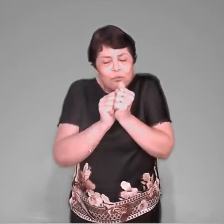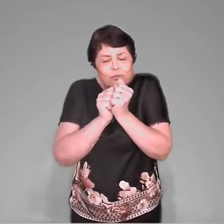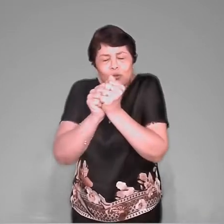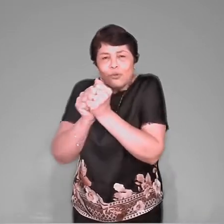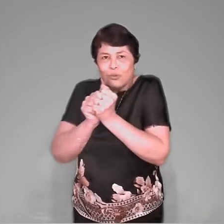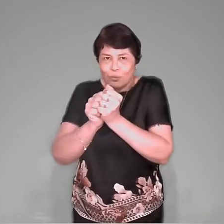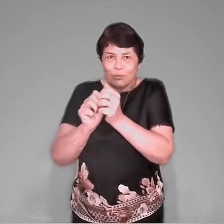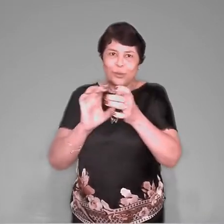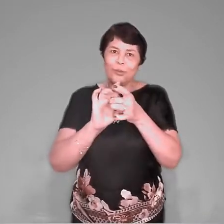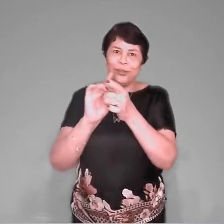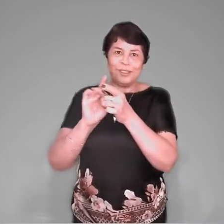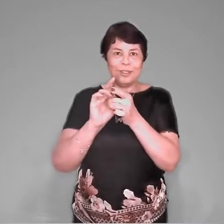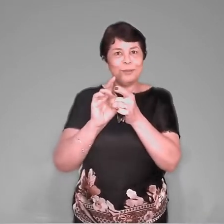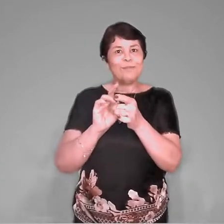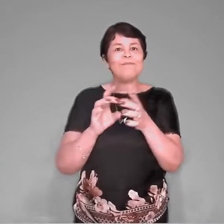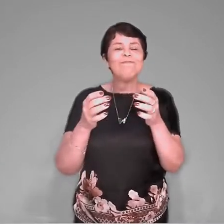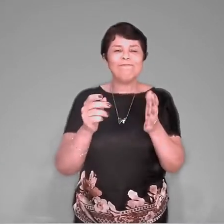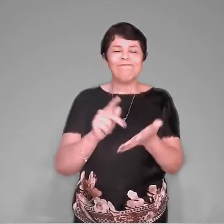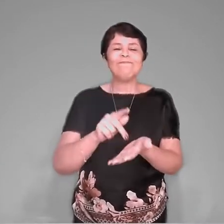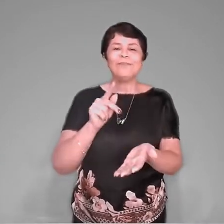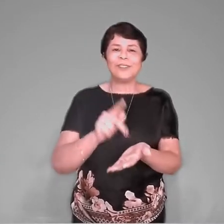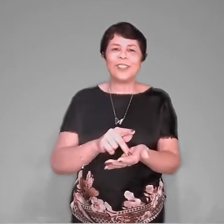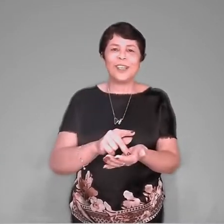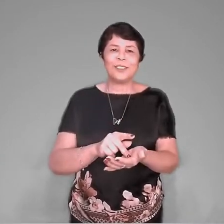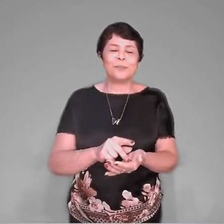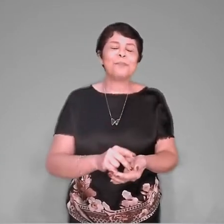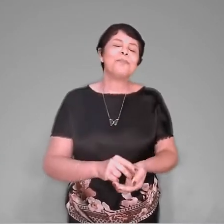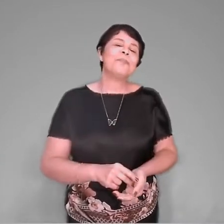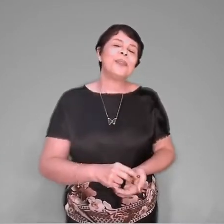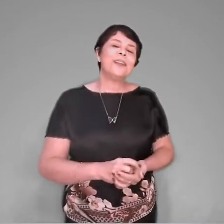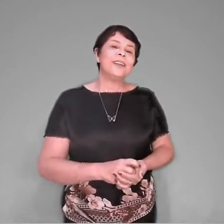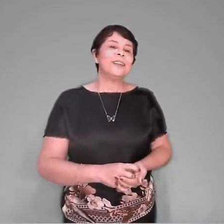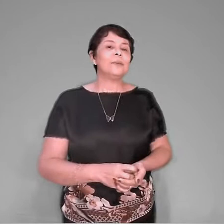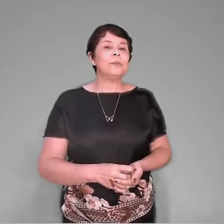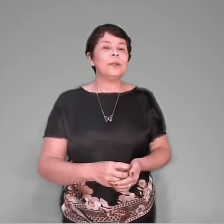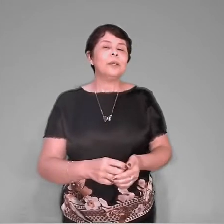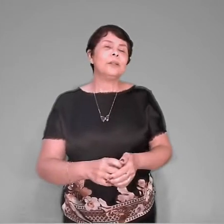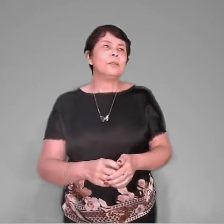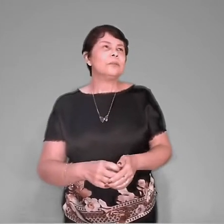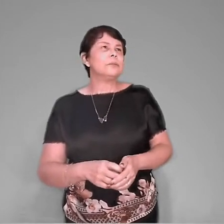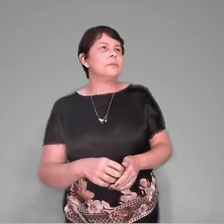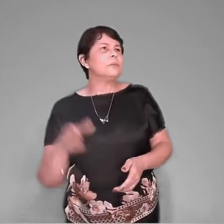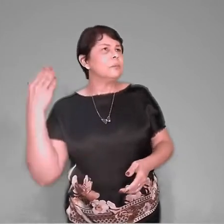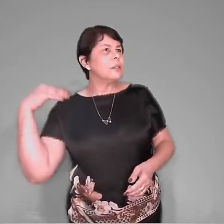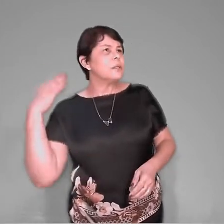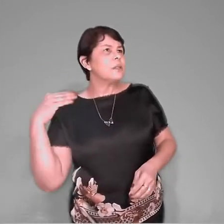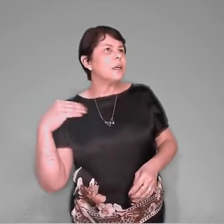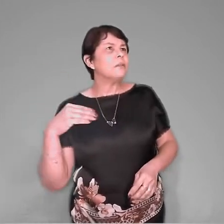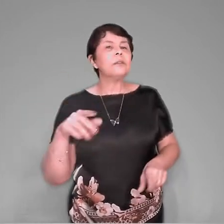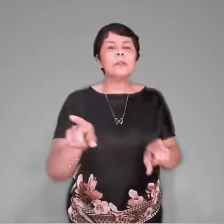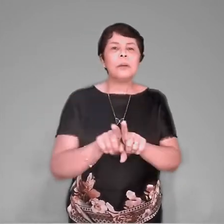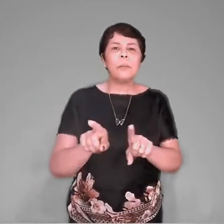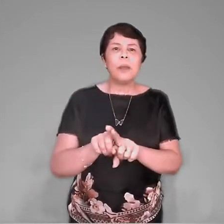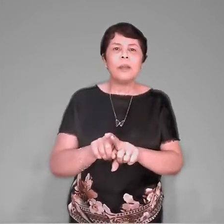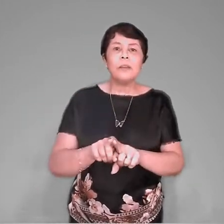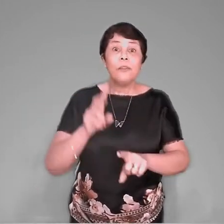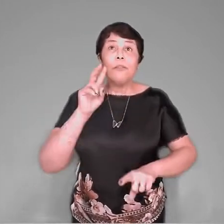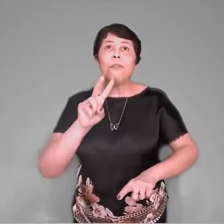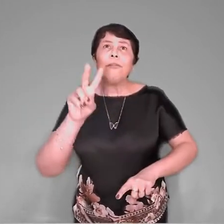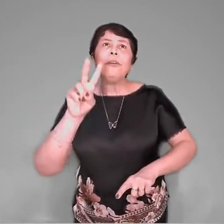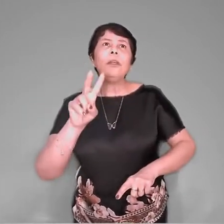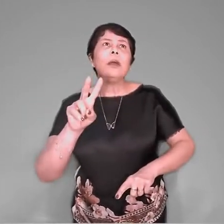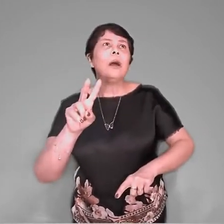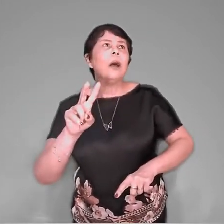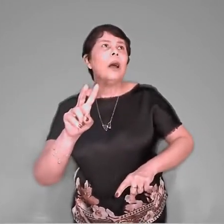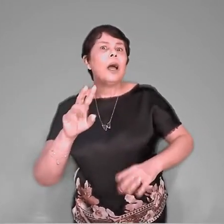porque, na verdade, esses templos antigamente eram católicos, né? Aquela torre apontada para o céu, nota, né? No centro da